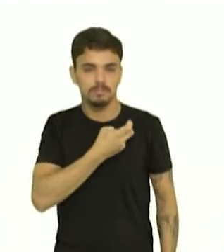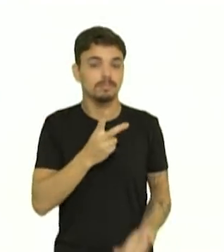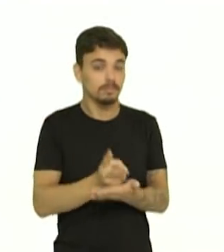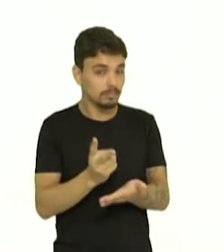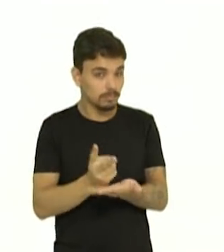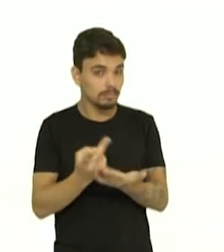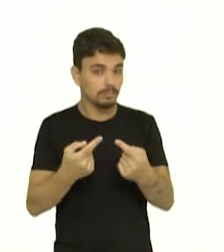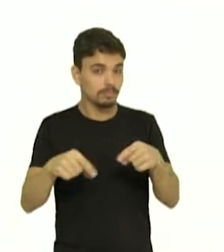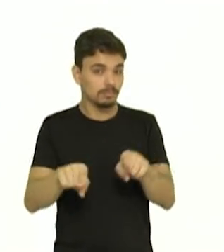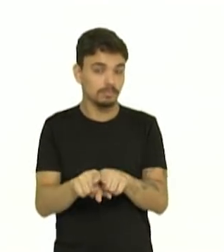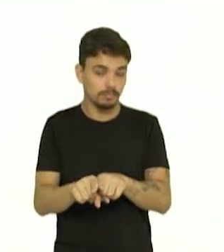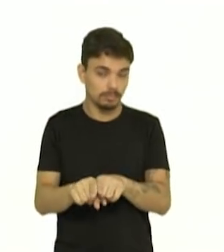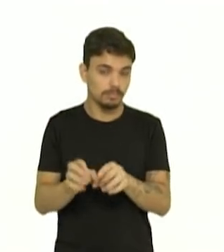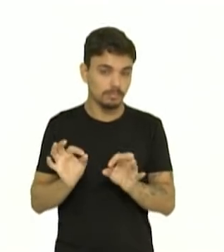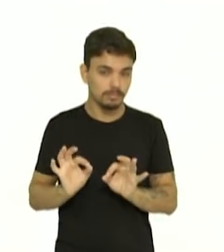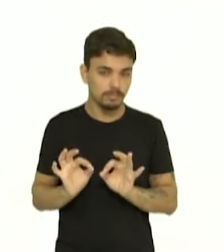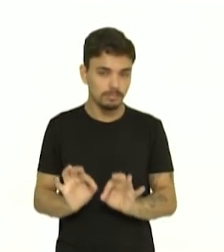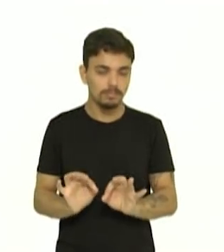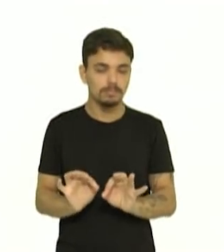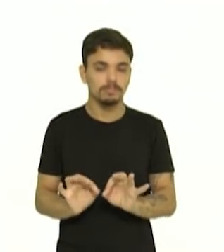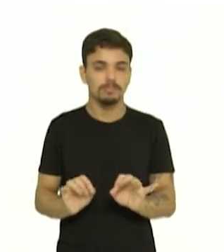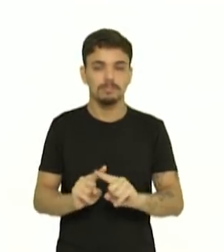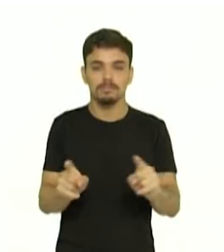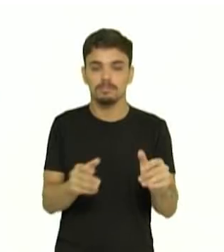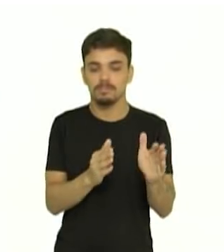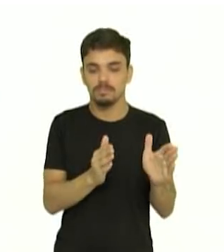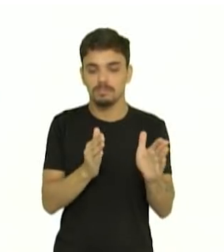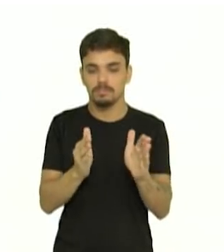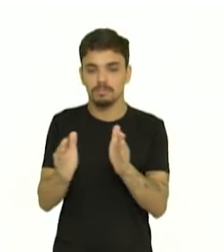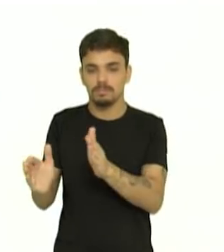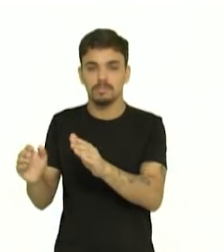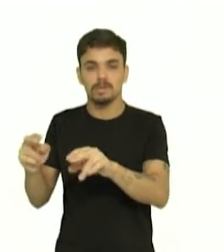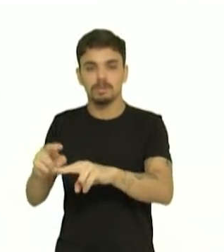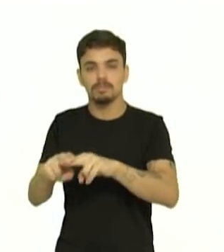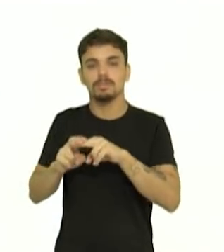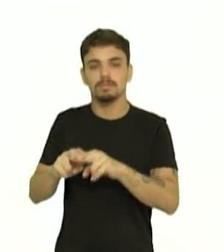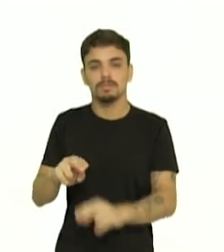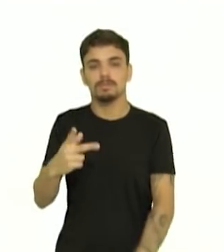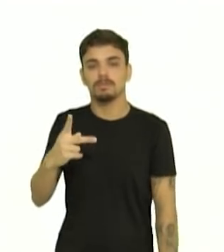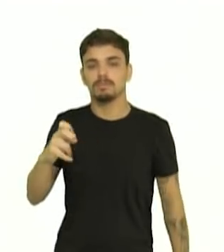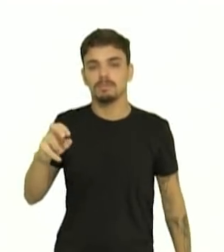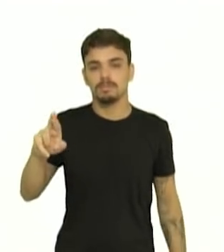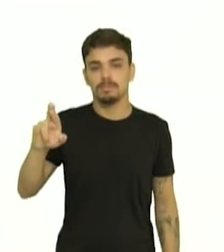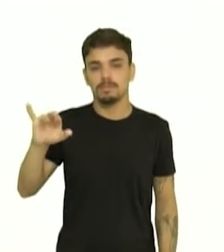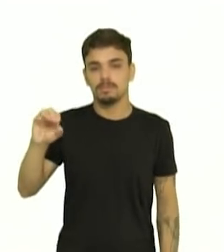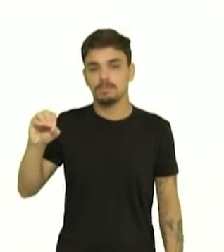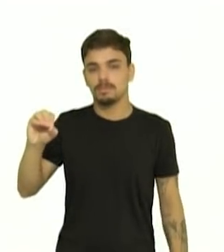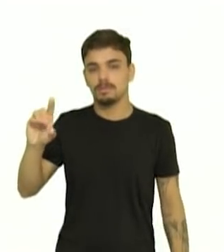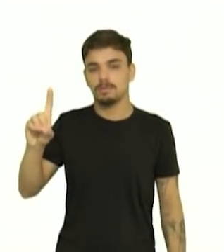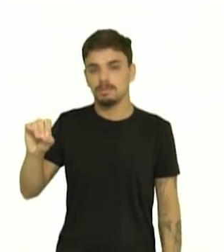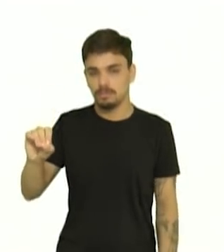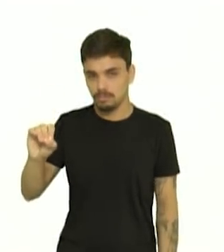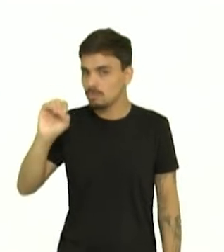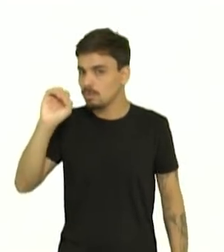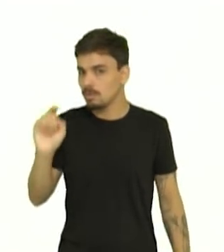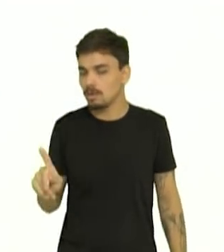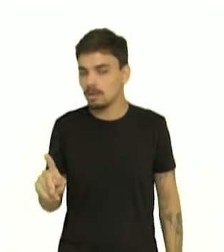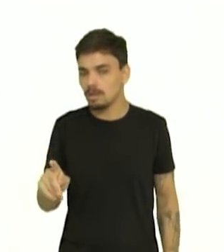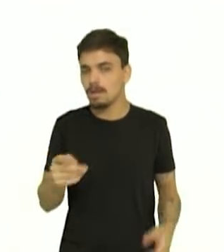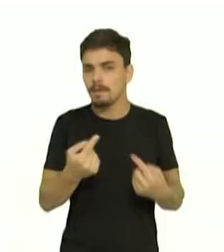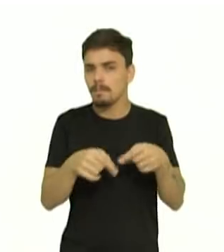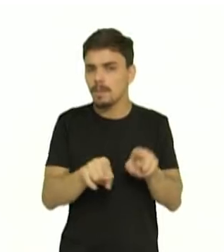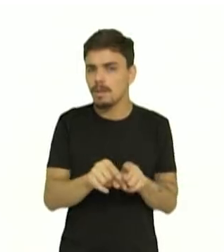repete indefinidamente. Esta sequência é denominada período. Então, aquilo que repete é o período, tá